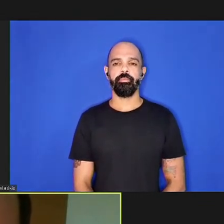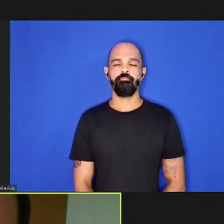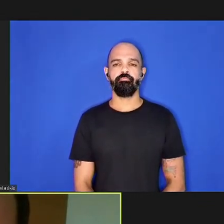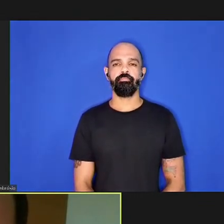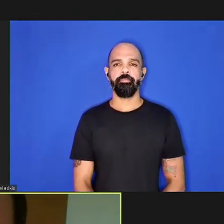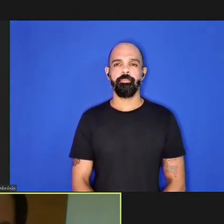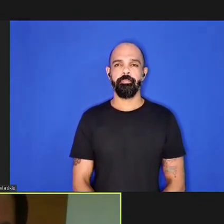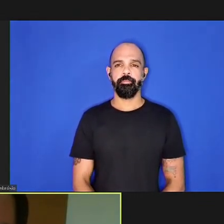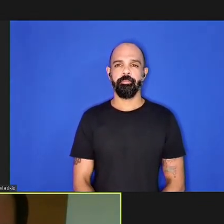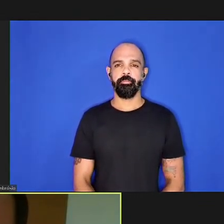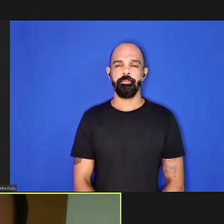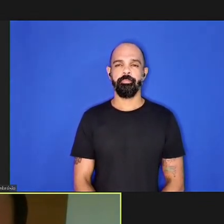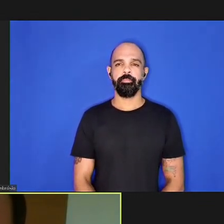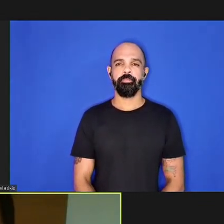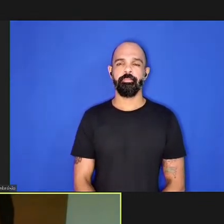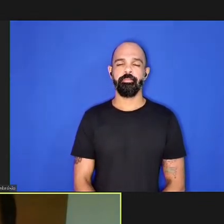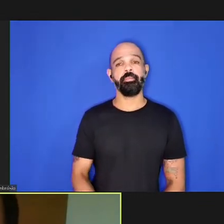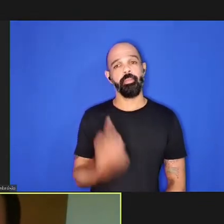uma já foi respondida.